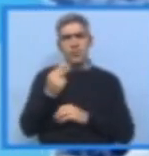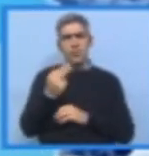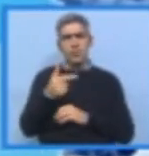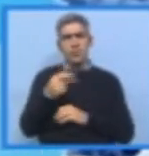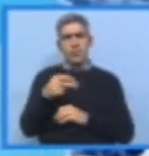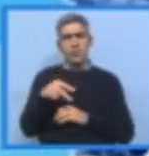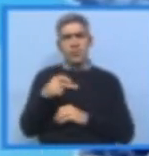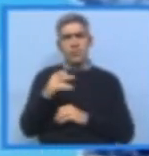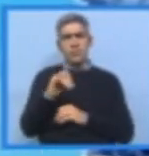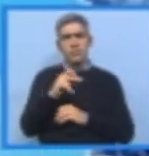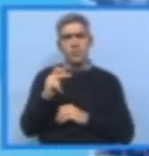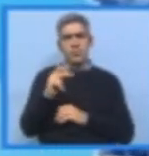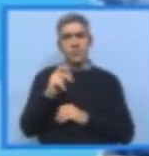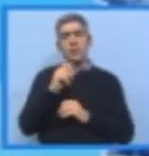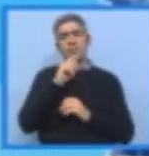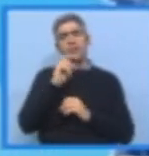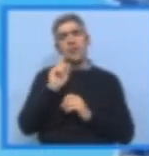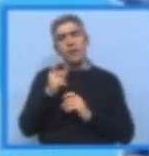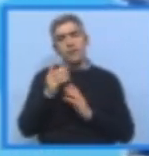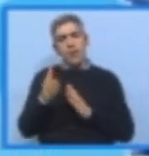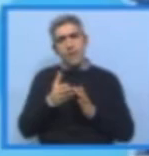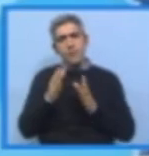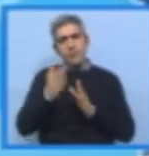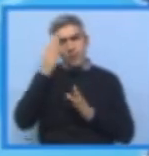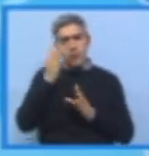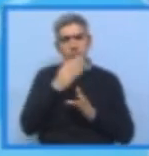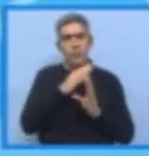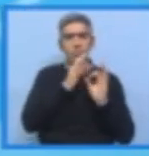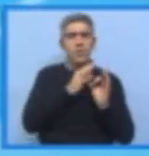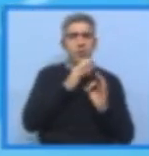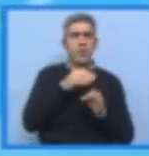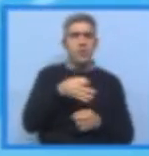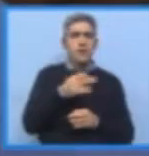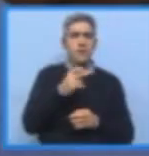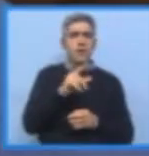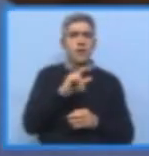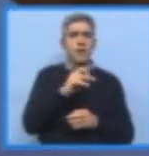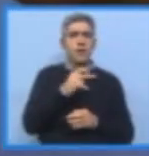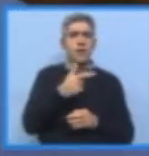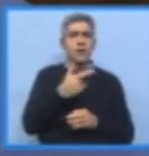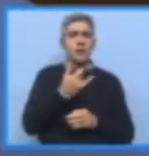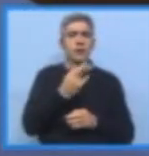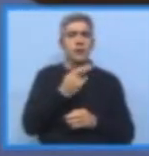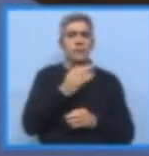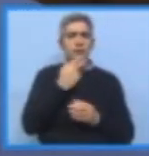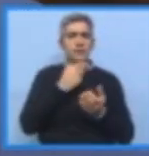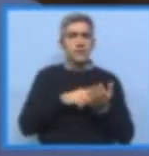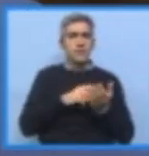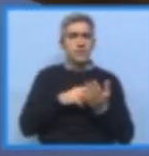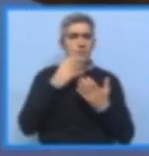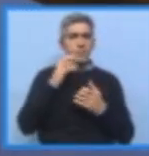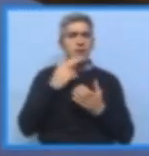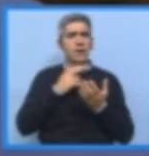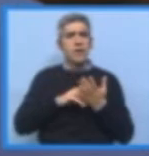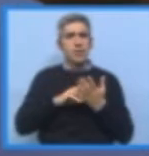o caminho passa por otimizar muito mais os cuidados paliativos, que é uma necessidade face à realidade demográfica de hoje, não é?